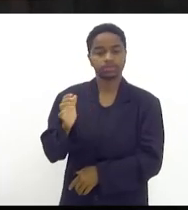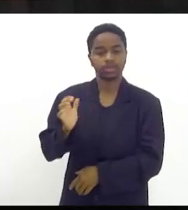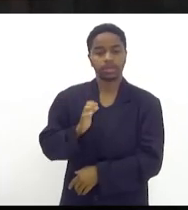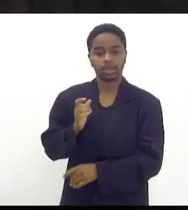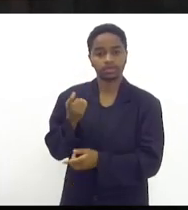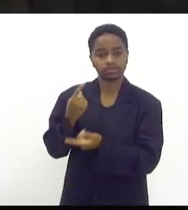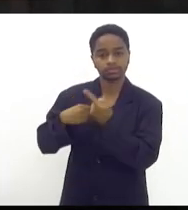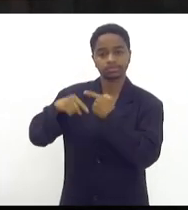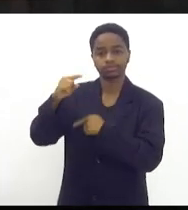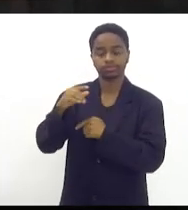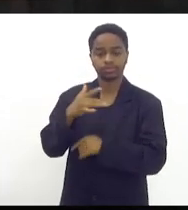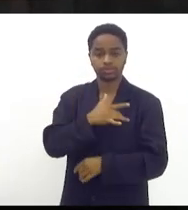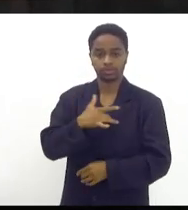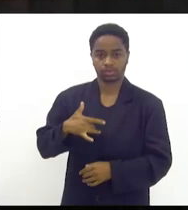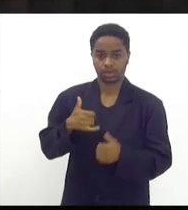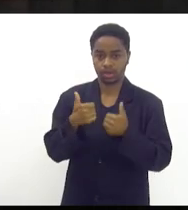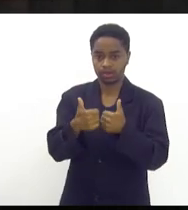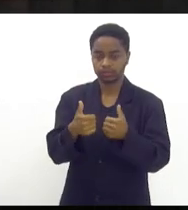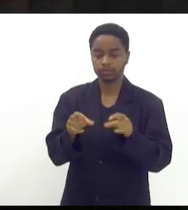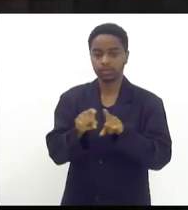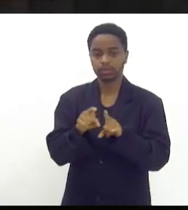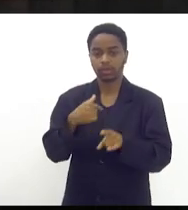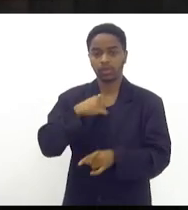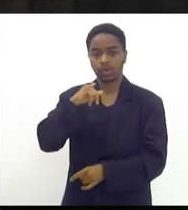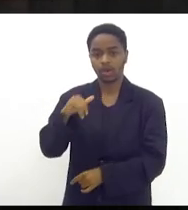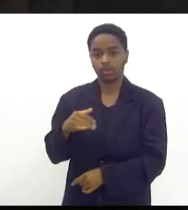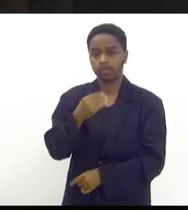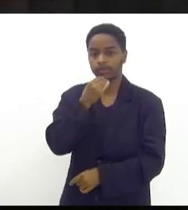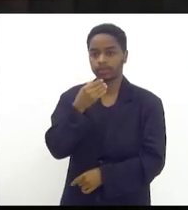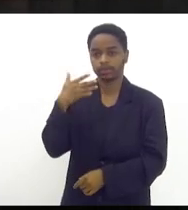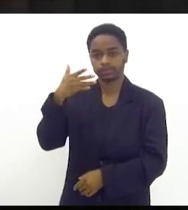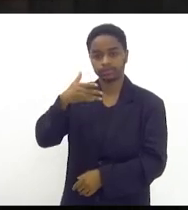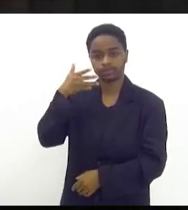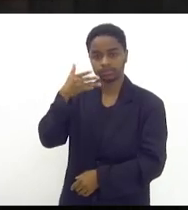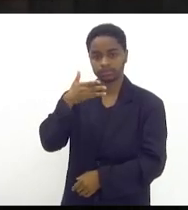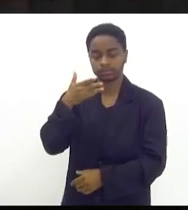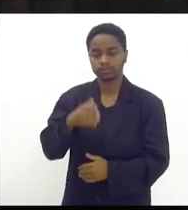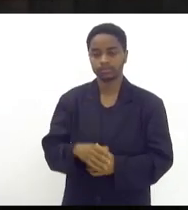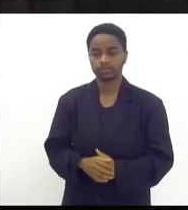salutável. Queria aproveitar minha fala, depois desses